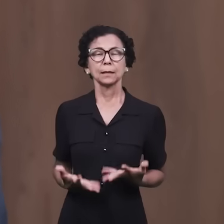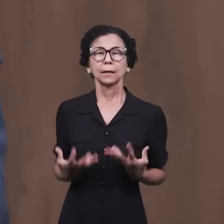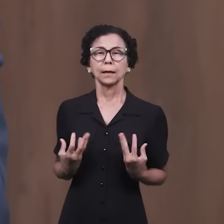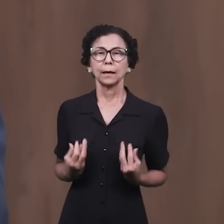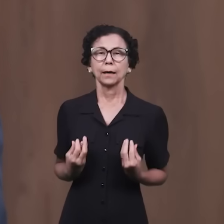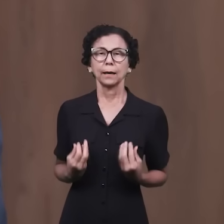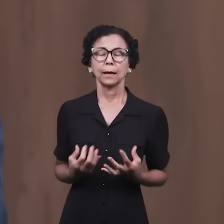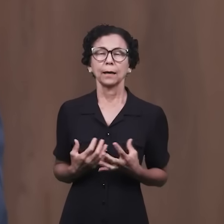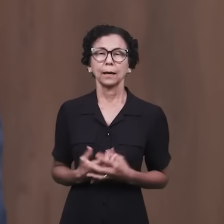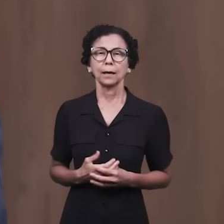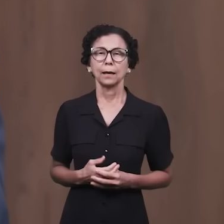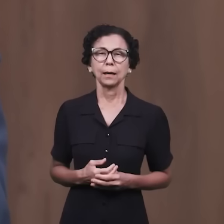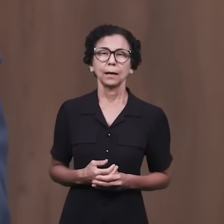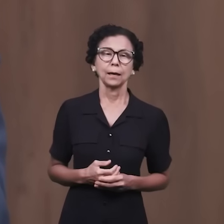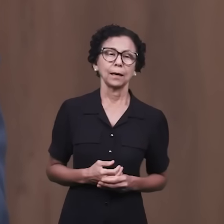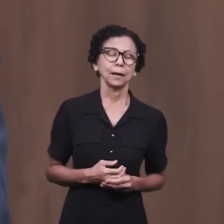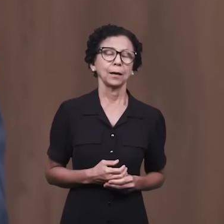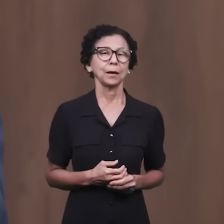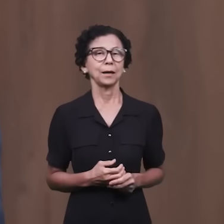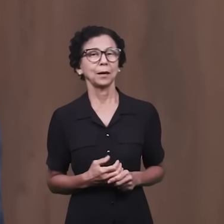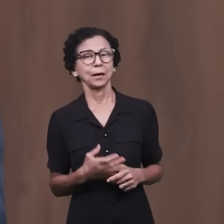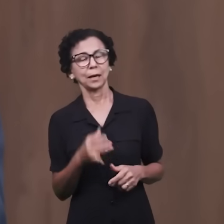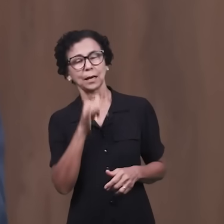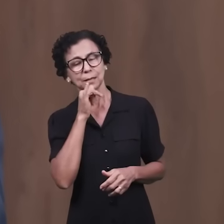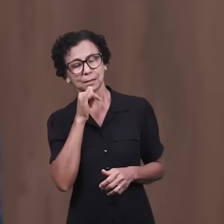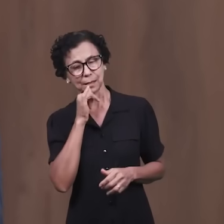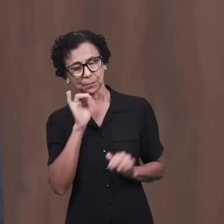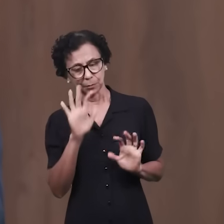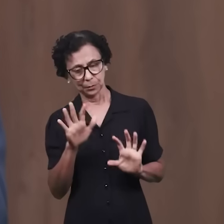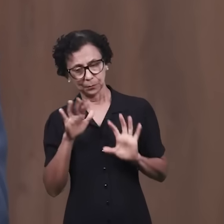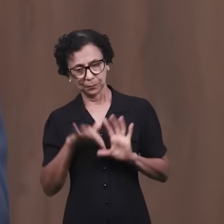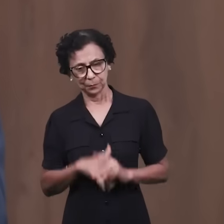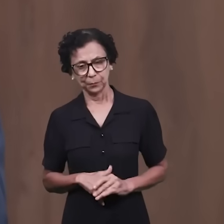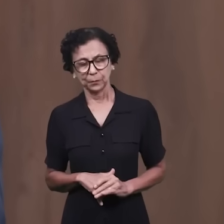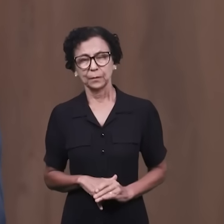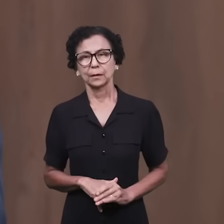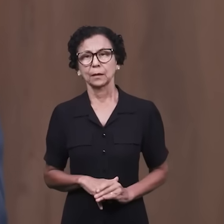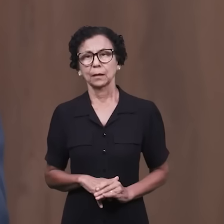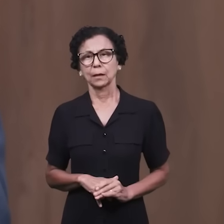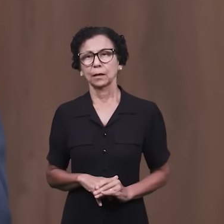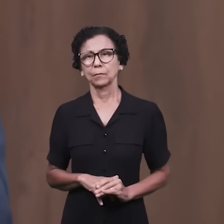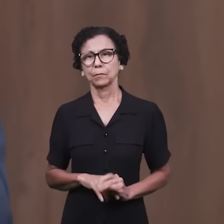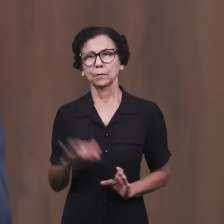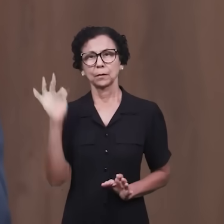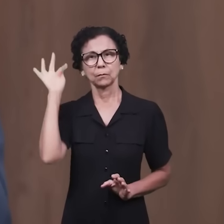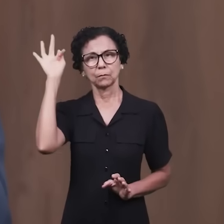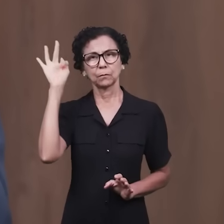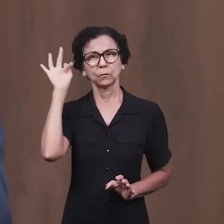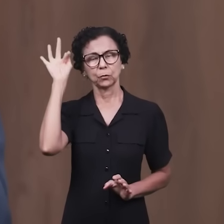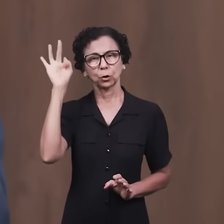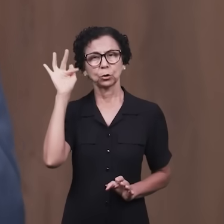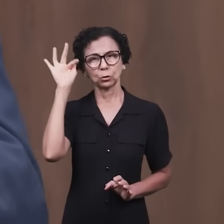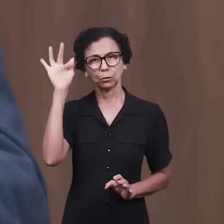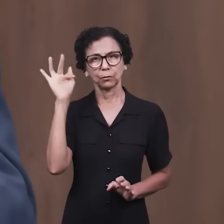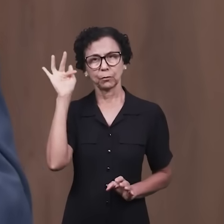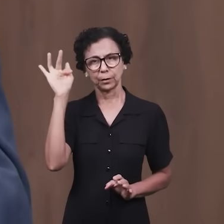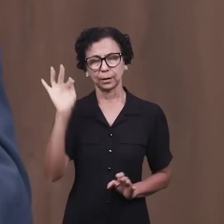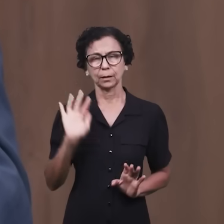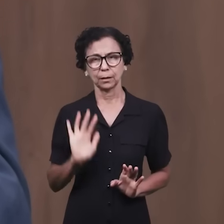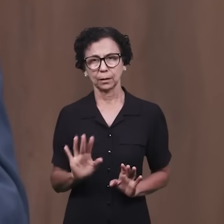com a palavra. Exemplo, todo mundo fala de filosofia, a gente sempre diz que ninguém é contra a filosofia, mas